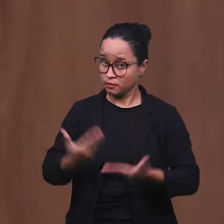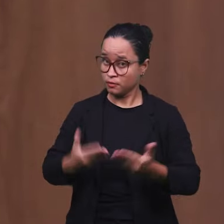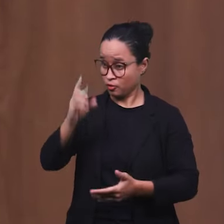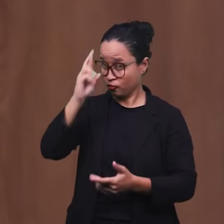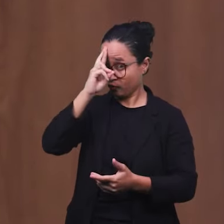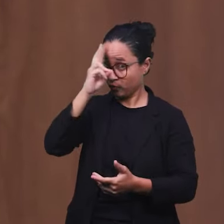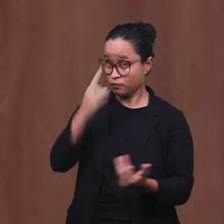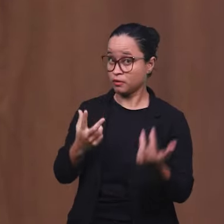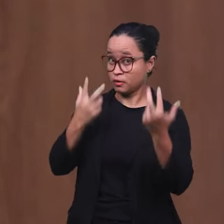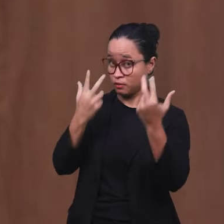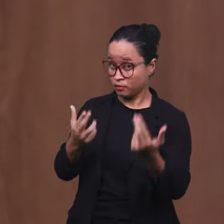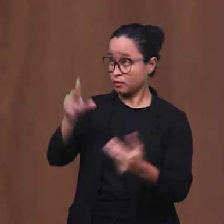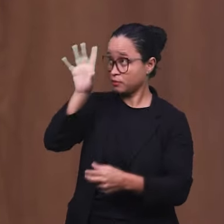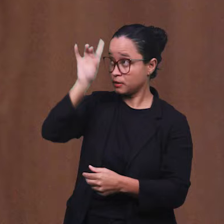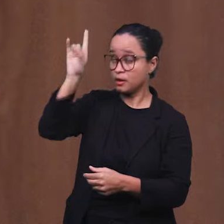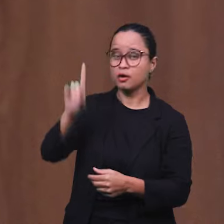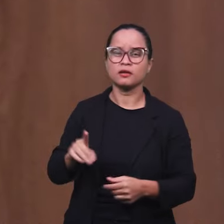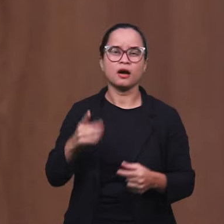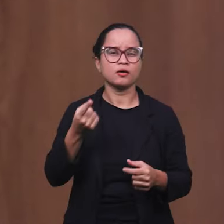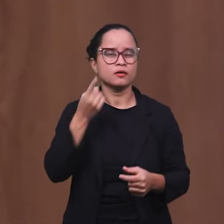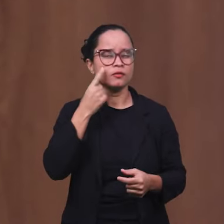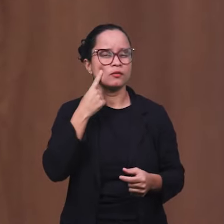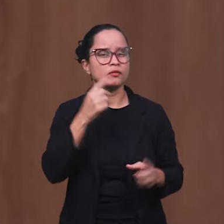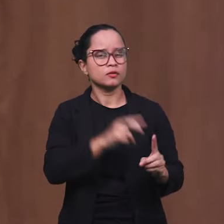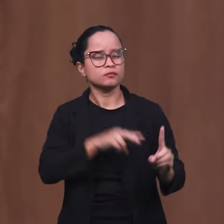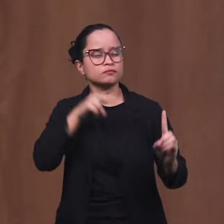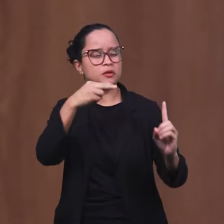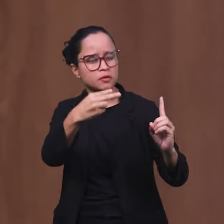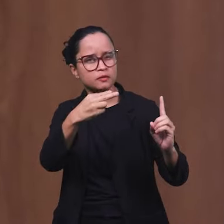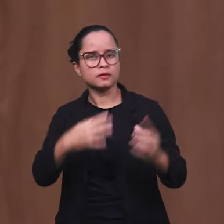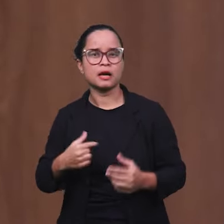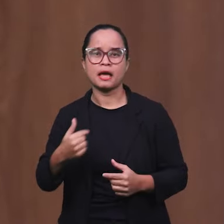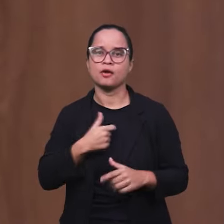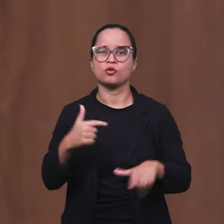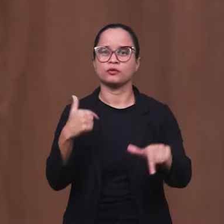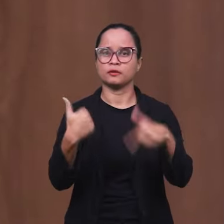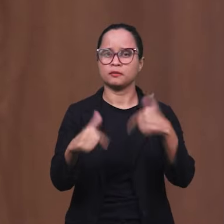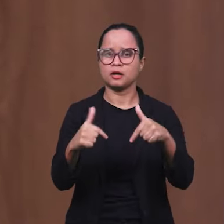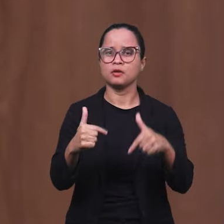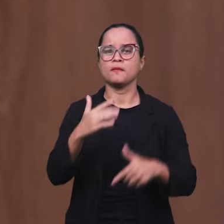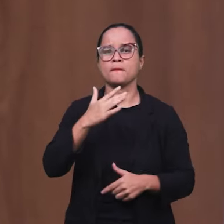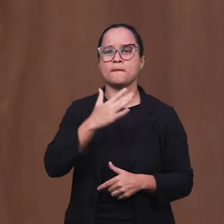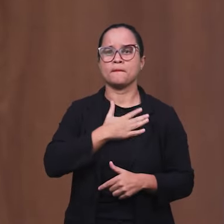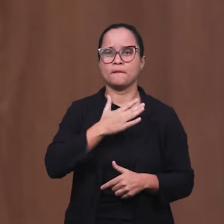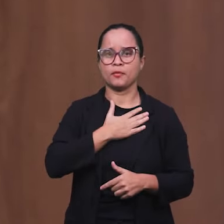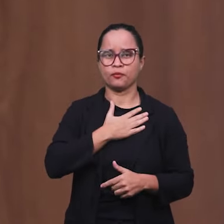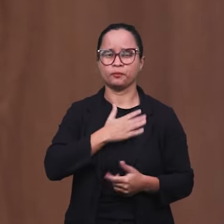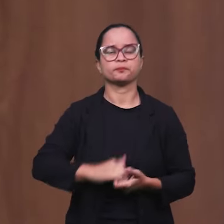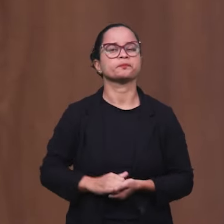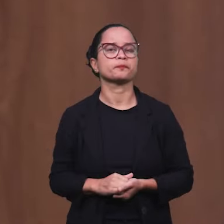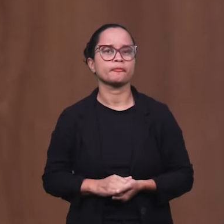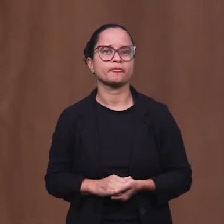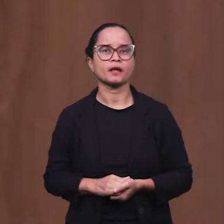devemos servir ao patrão como servindo a Deus. Agora vamos olhar isso de uma forma diferente. Eu estou no meu